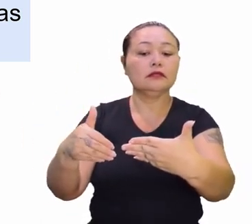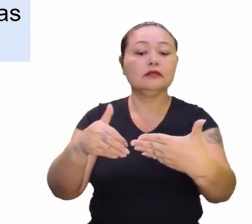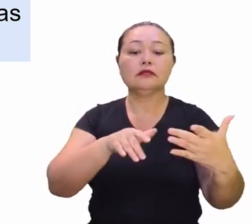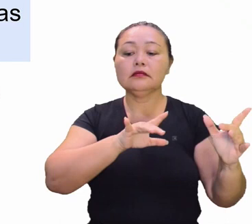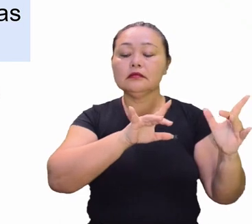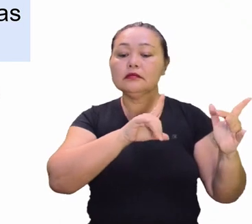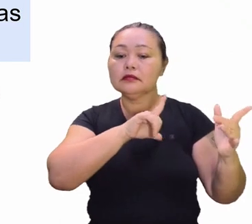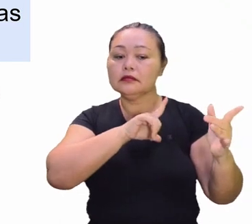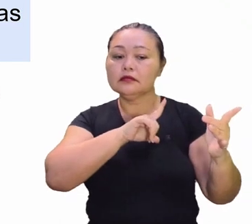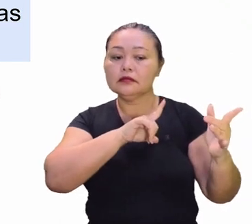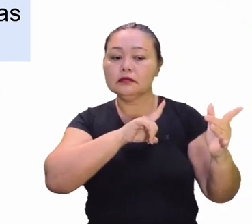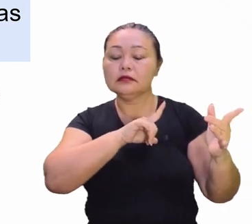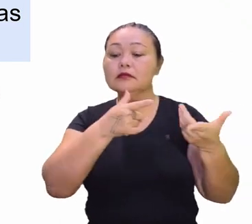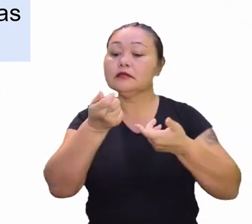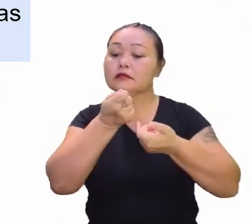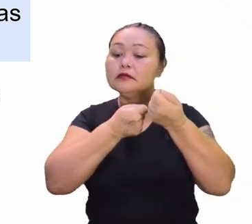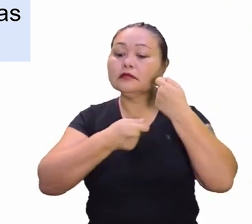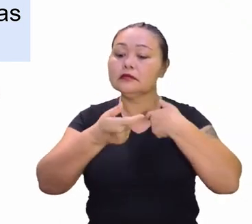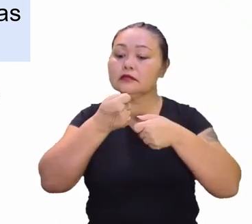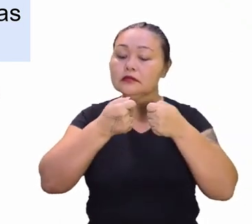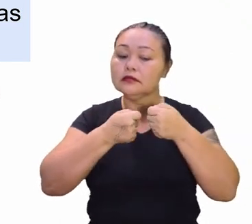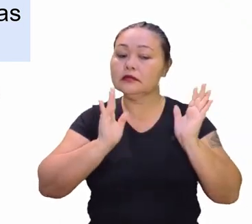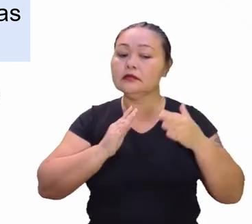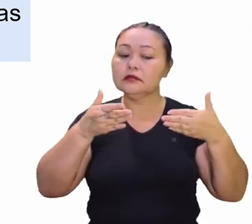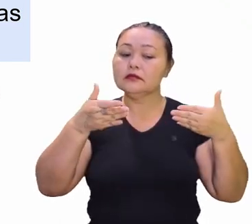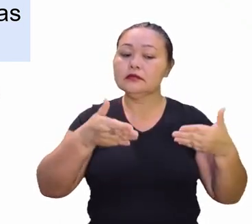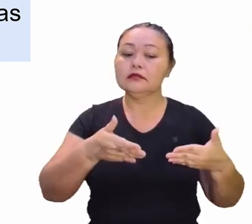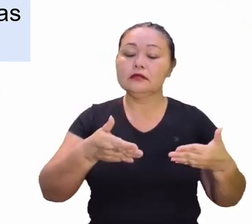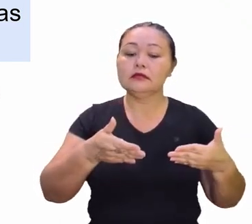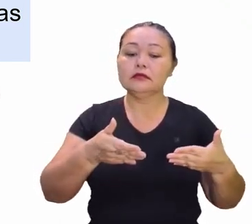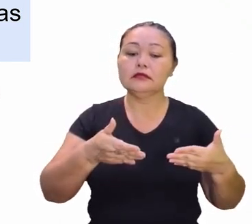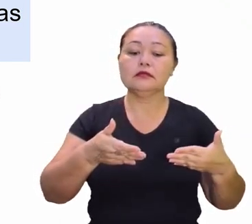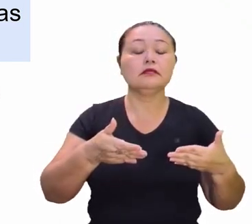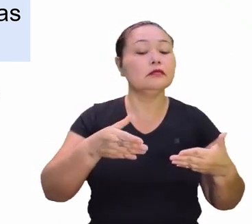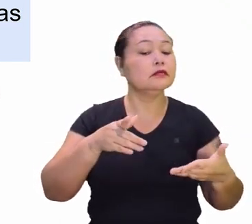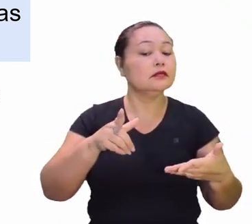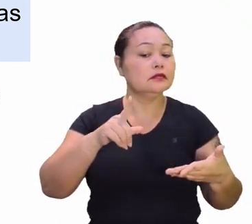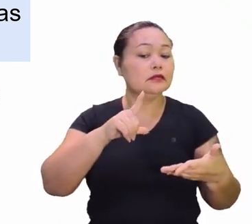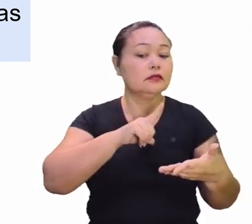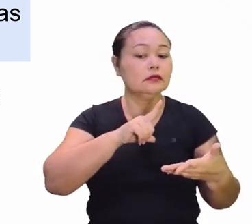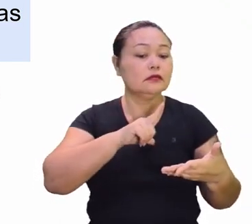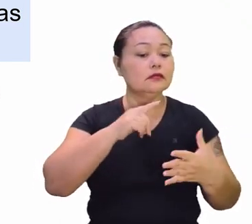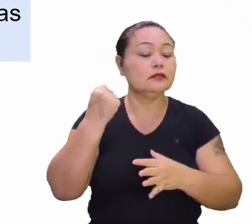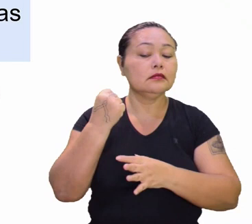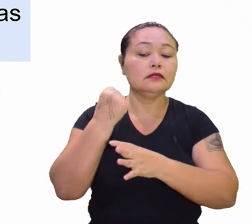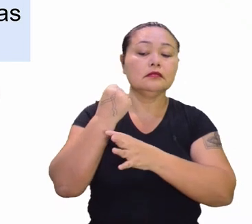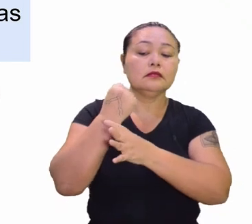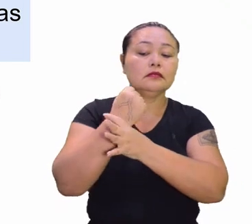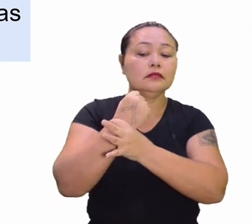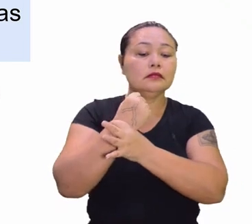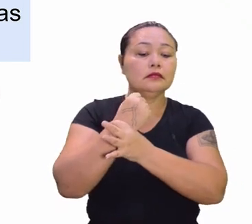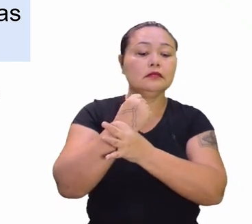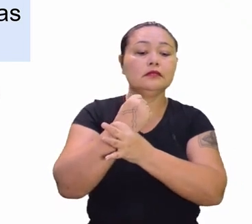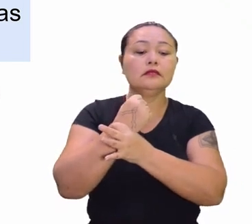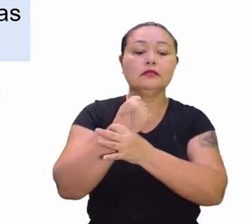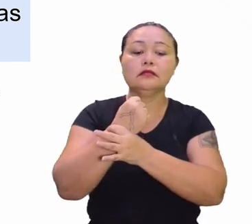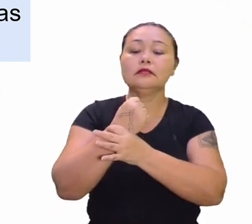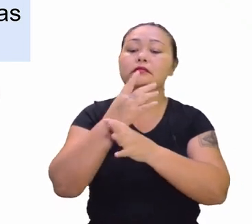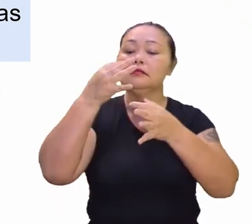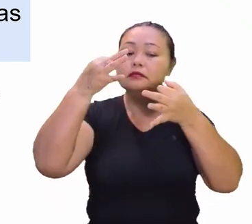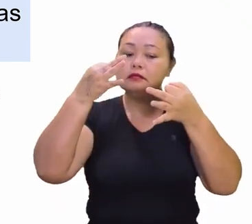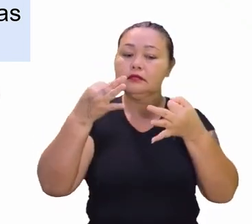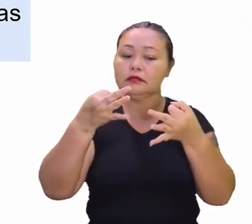o regime especial de administração, aos quais se aplicam